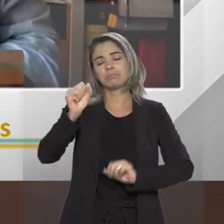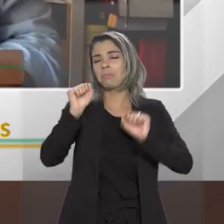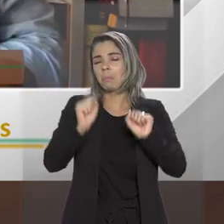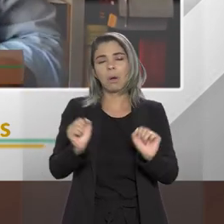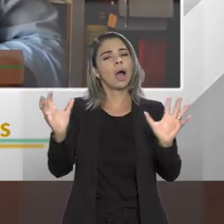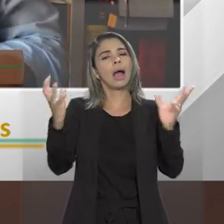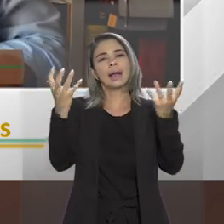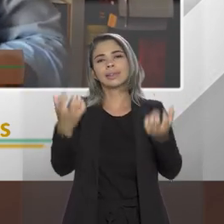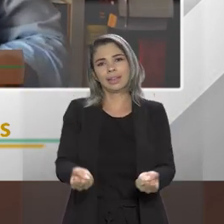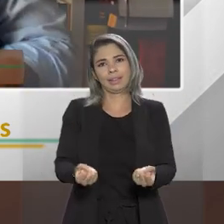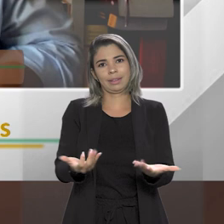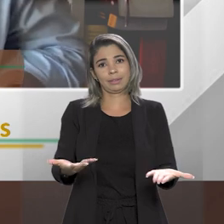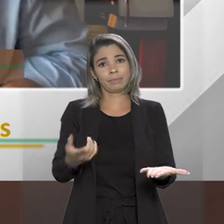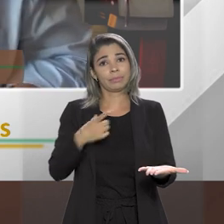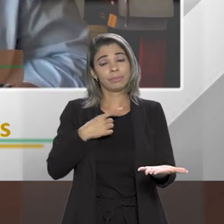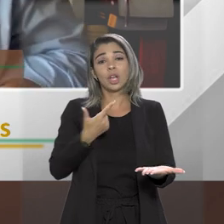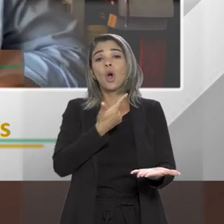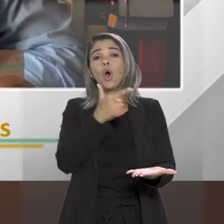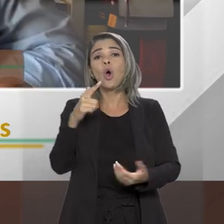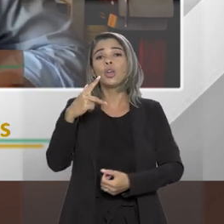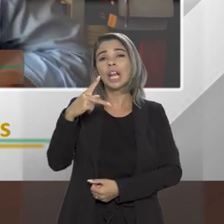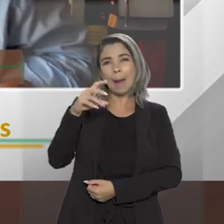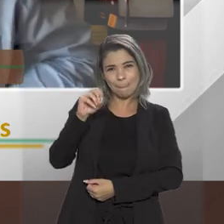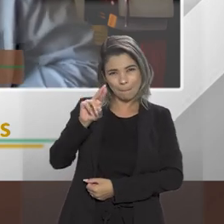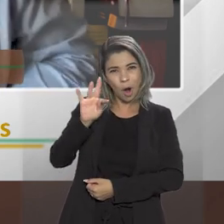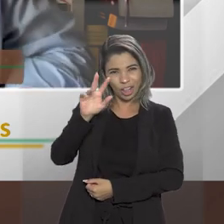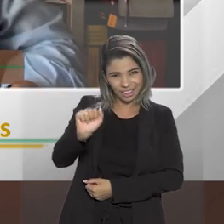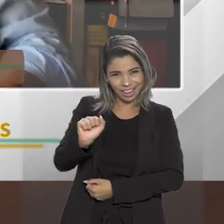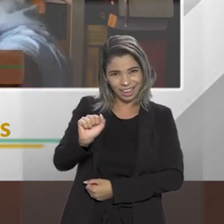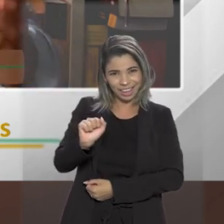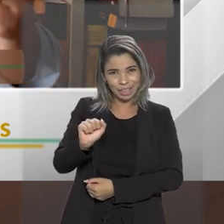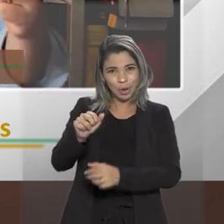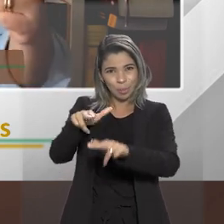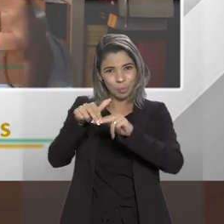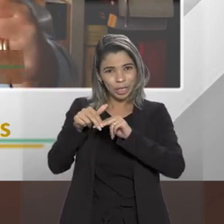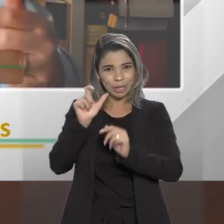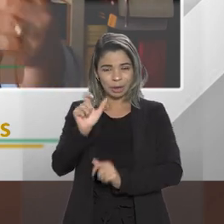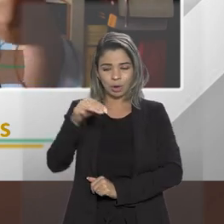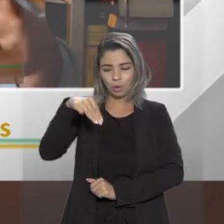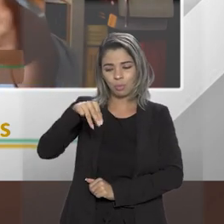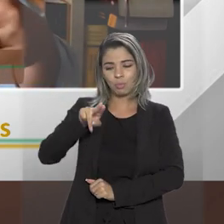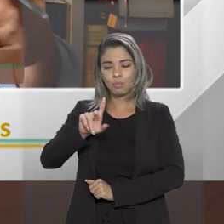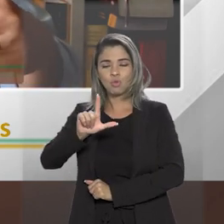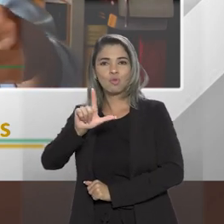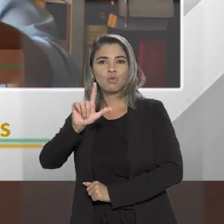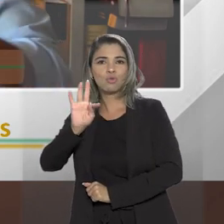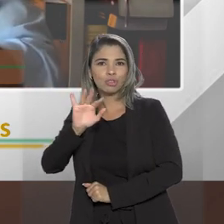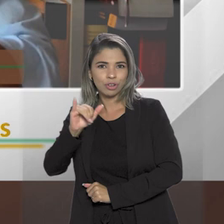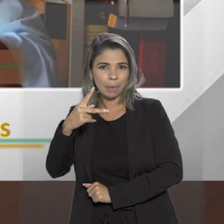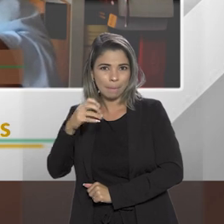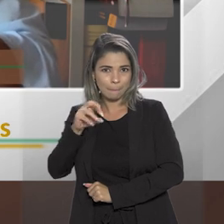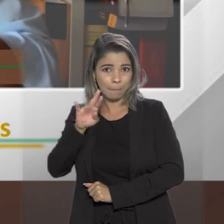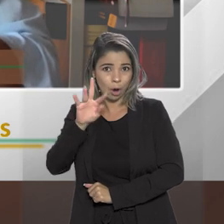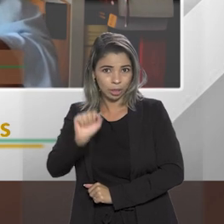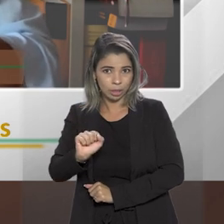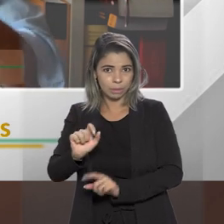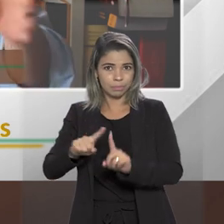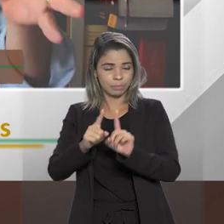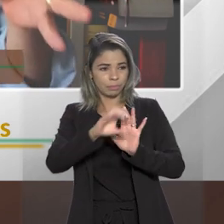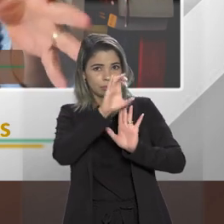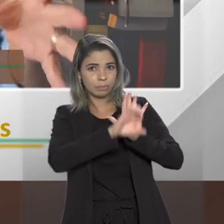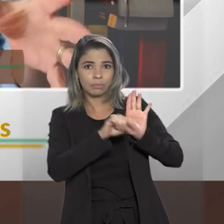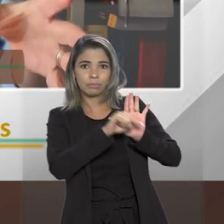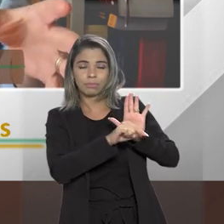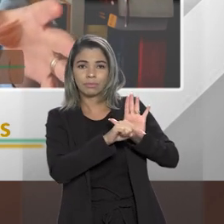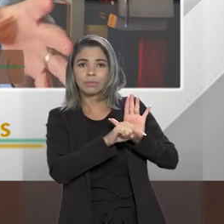portas de acesso à justiça podem ser criadas consensualmente. E é um código que não só já começa assim, como